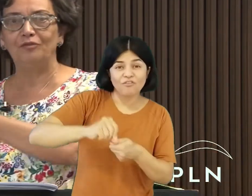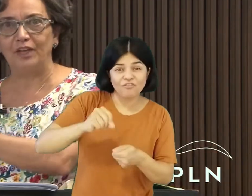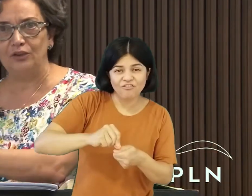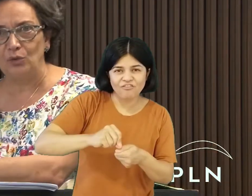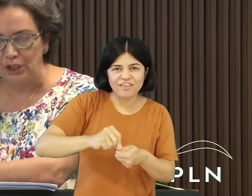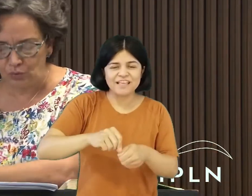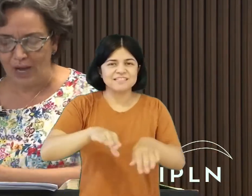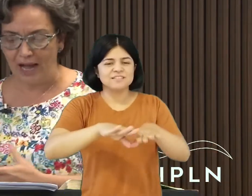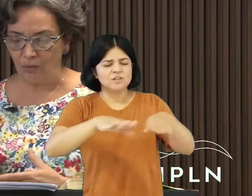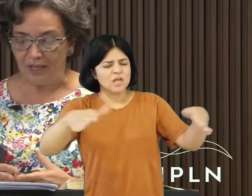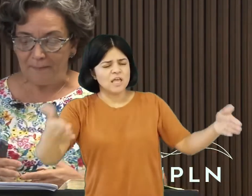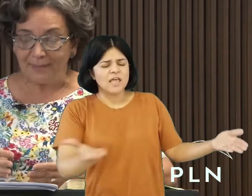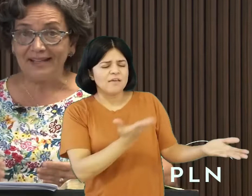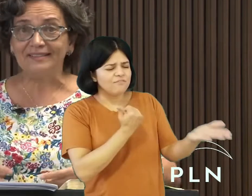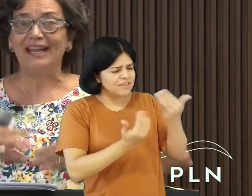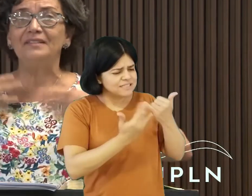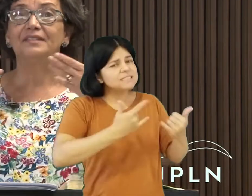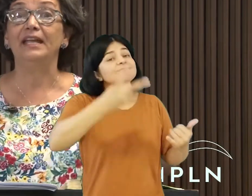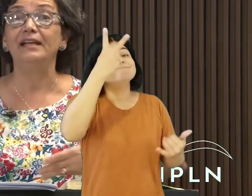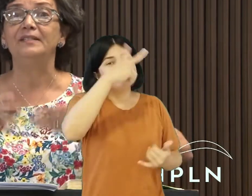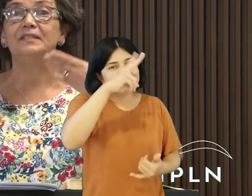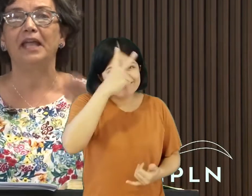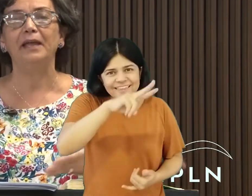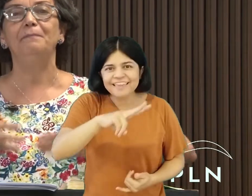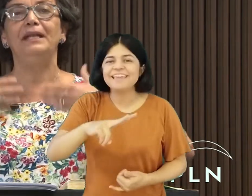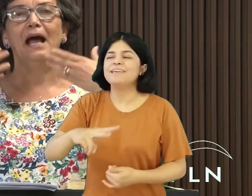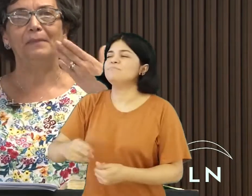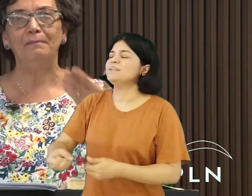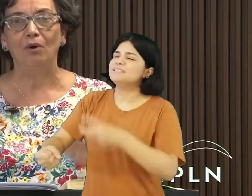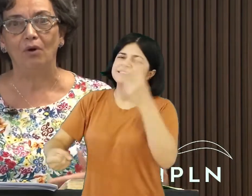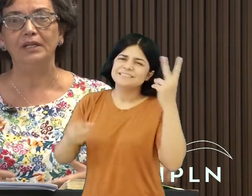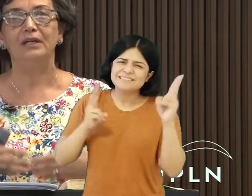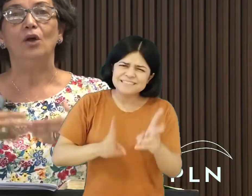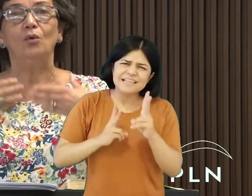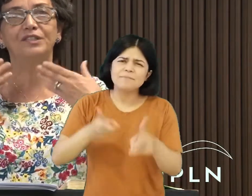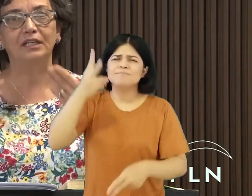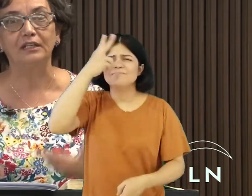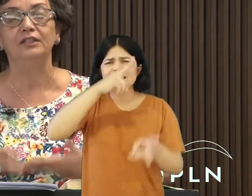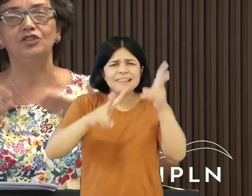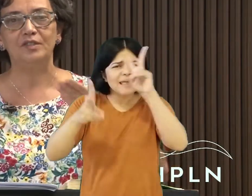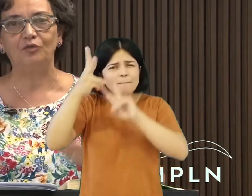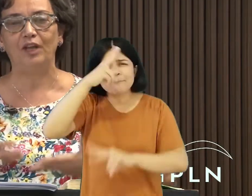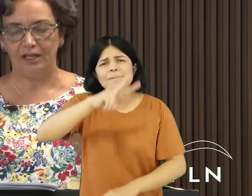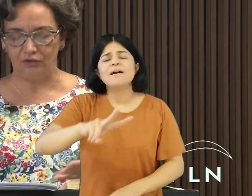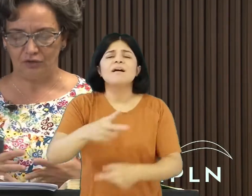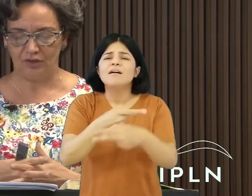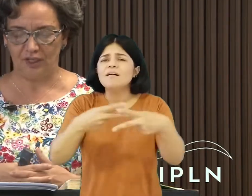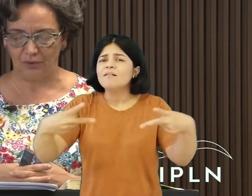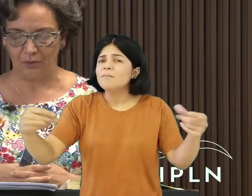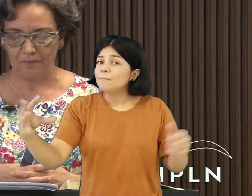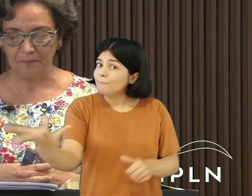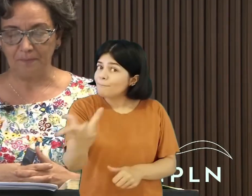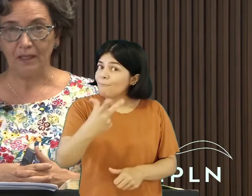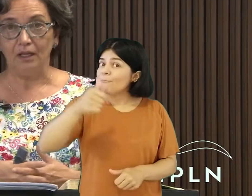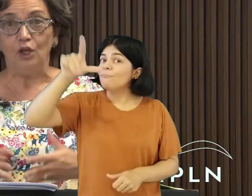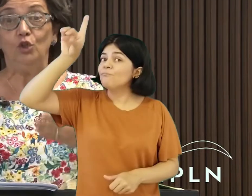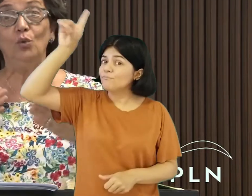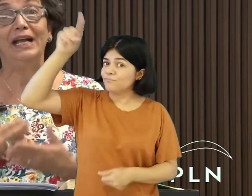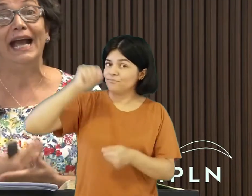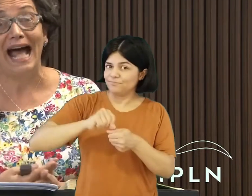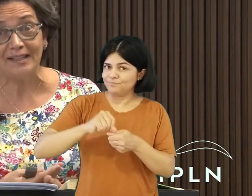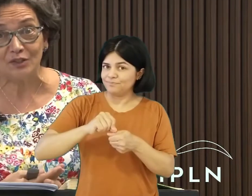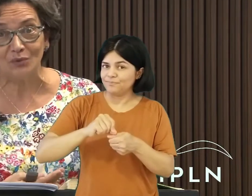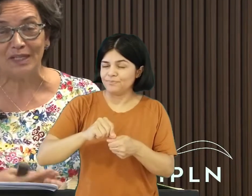num evento ritual, mas trazer sempre à memória os grandes feitos do Senhor.